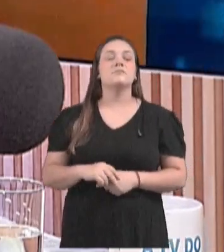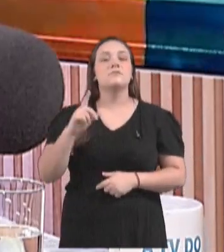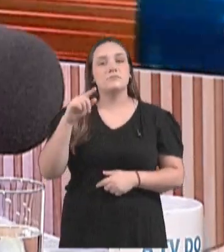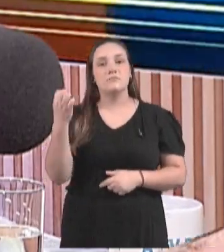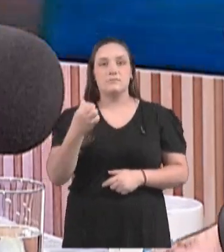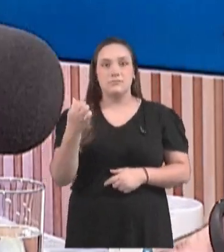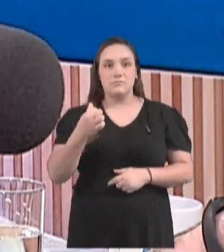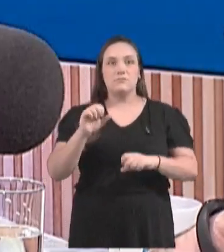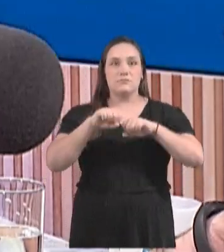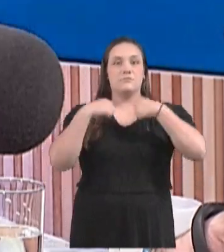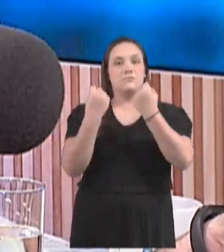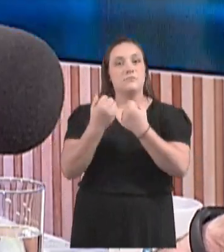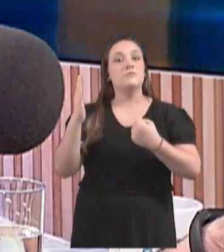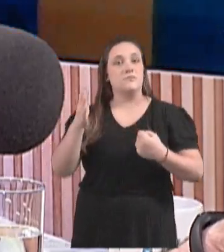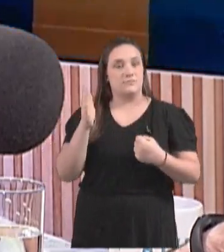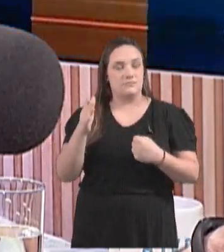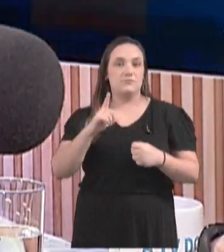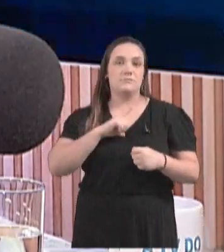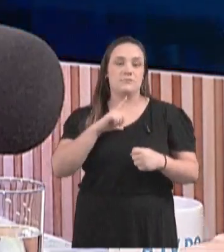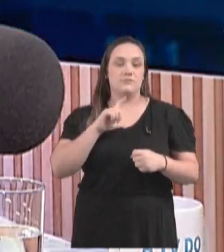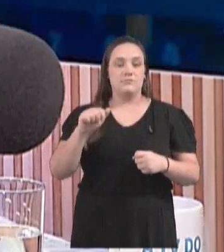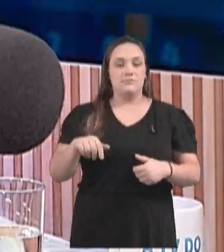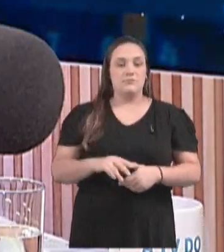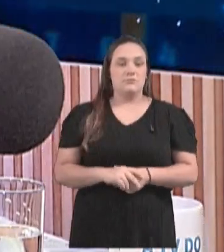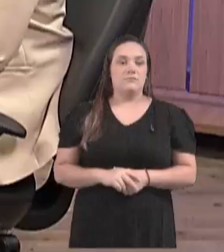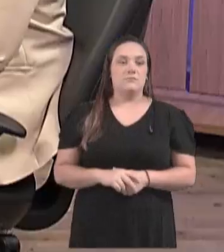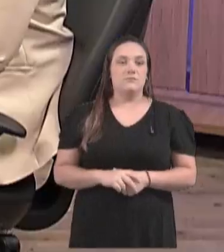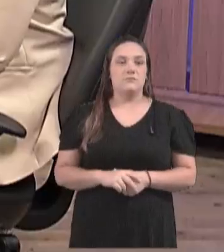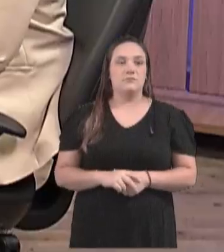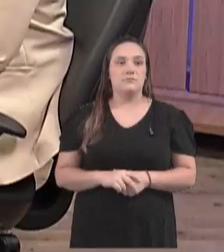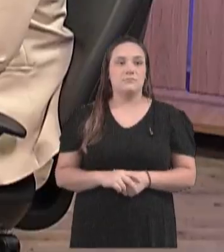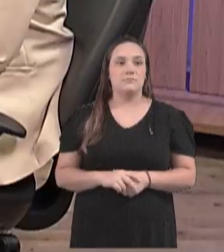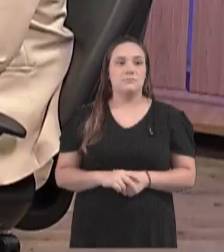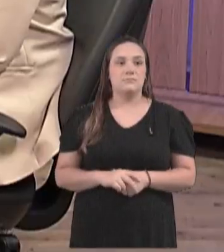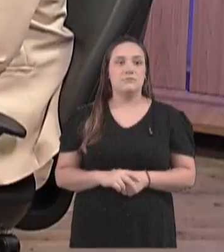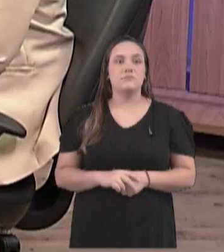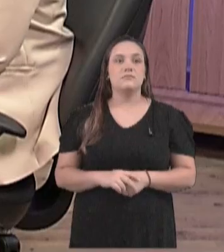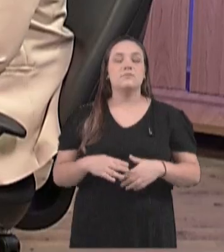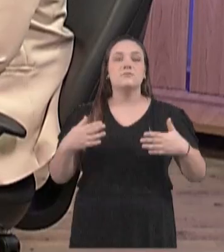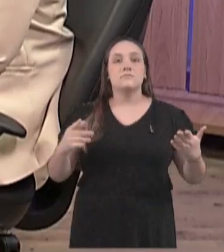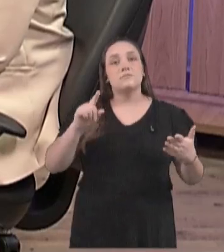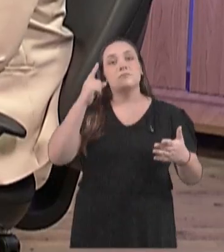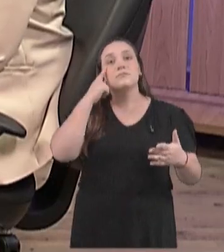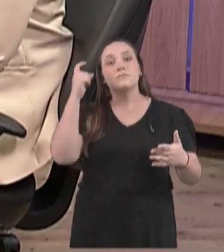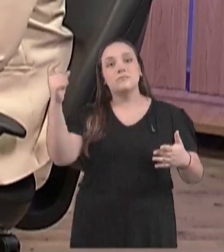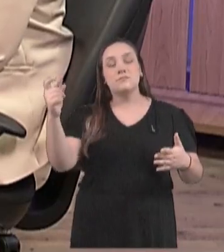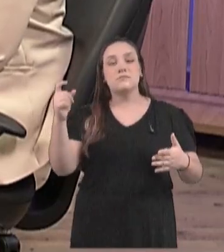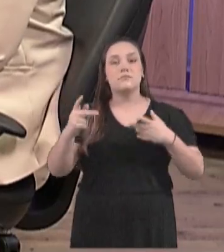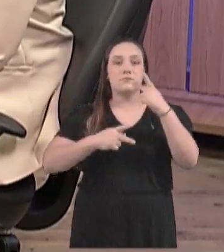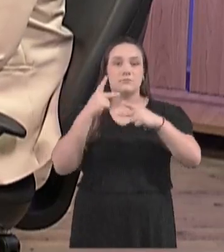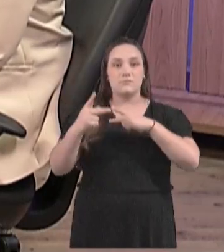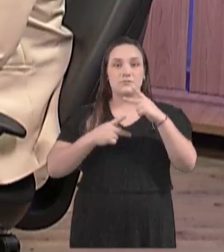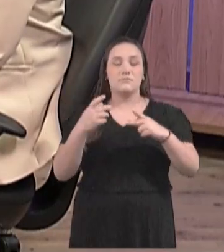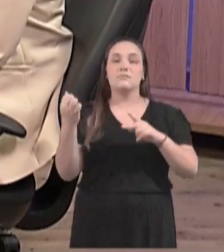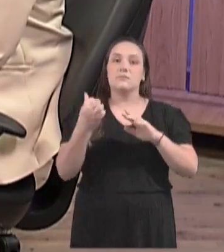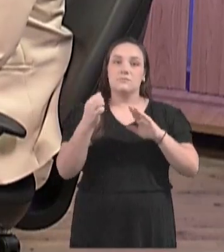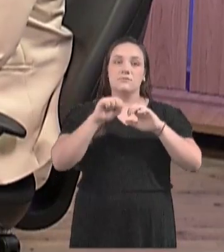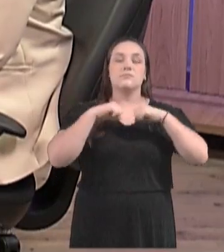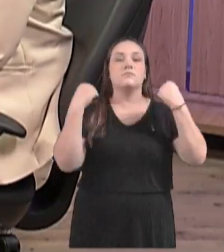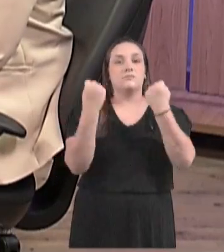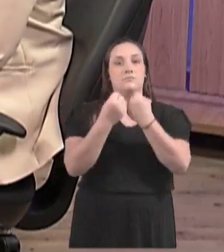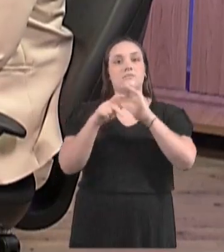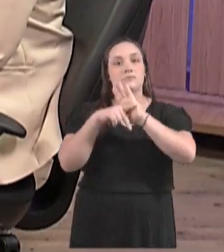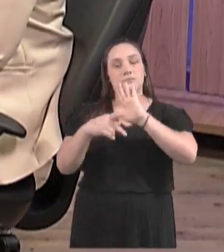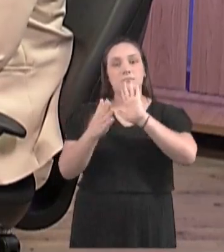sexta edição, estamos na sexta edição do seminário. Isso, e é interessante, Mari, o Seminário Estadual da Água, as 6 edições, sempre de